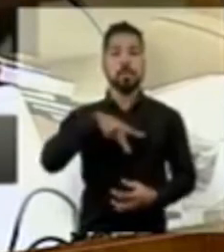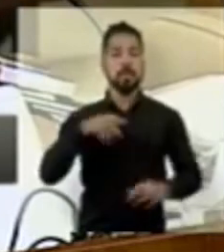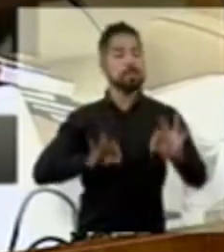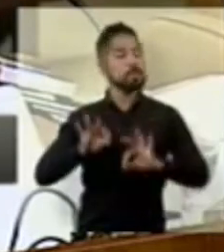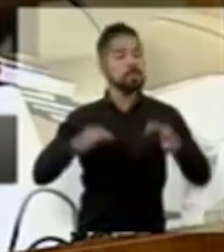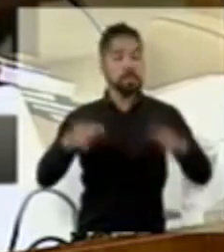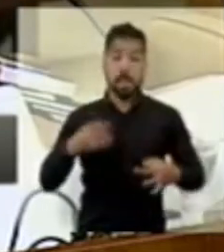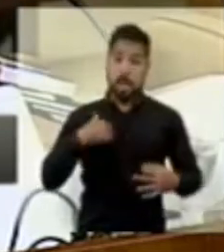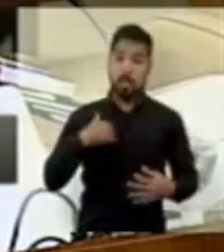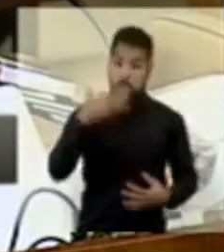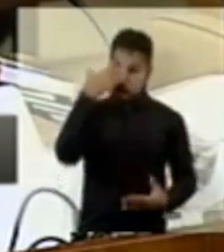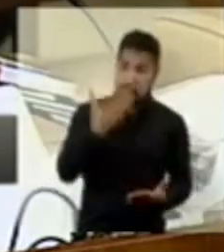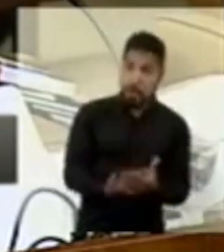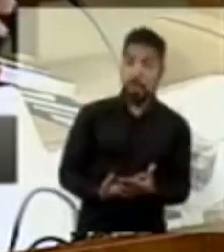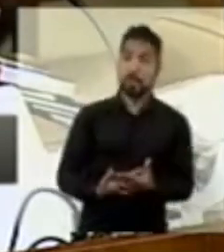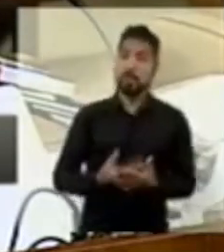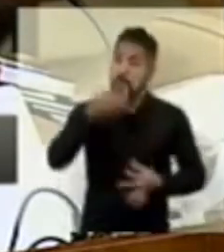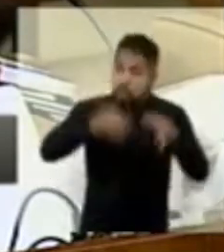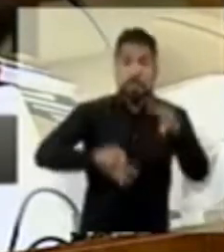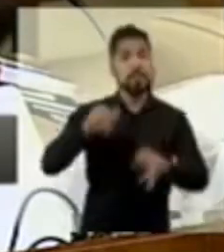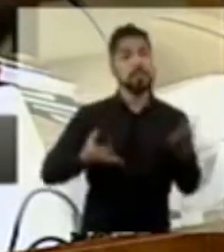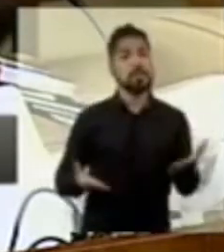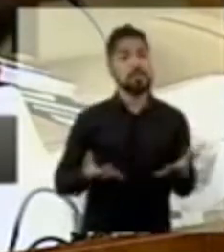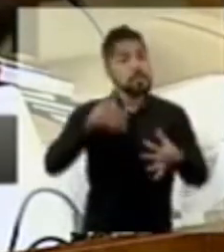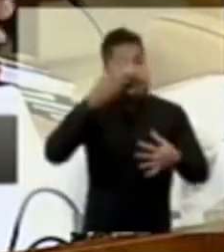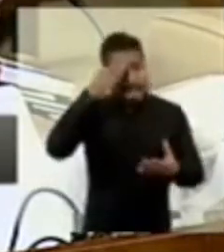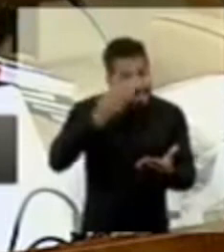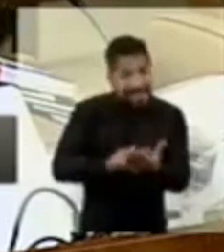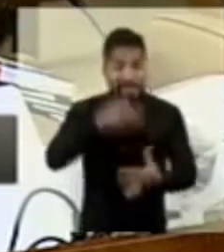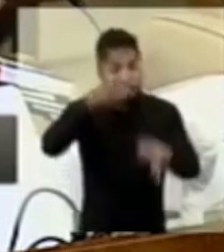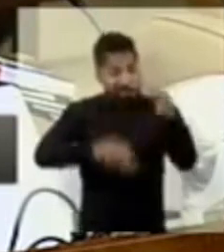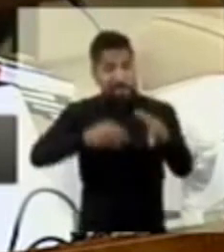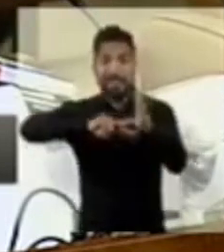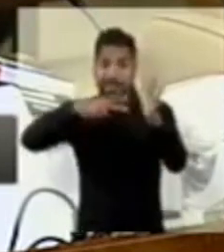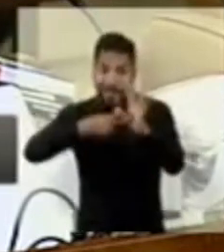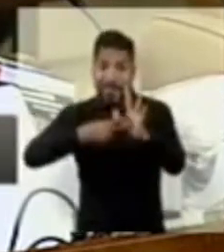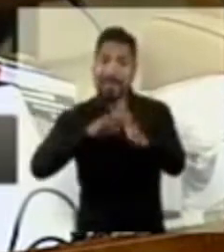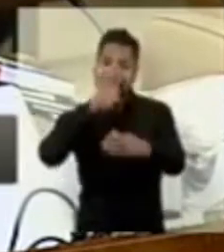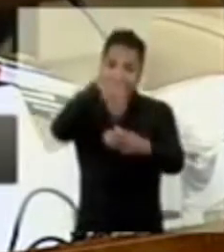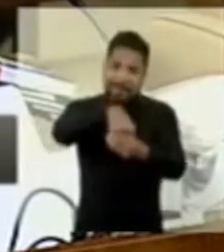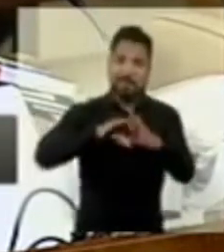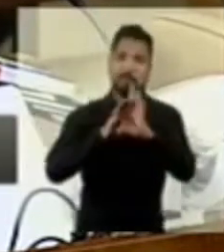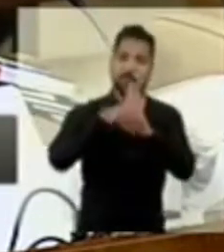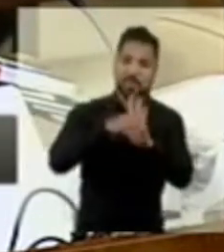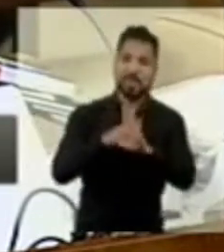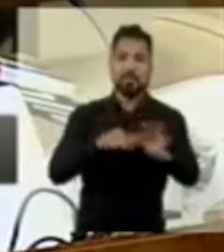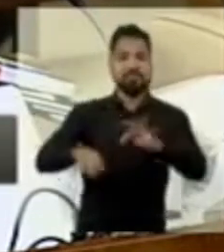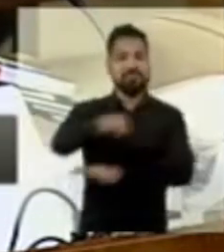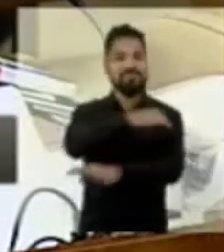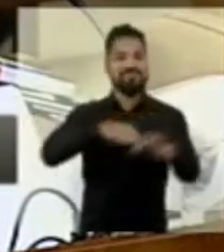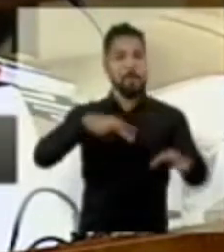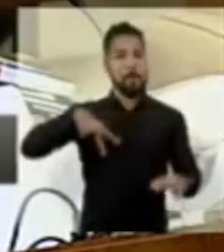da justiça integra o conceito de ordem pública que deve ser